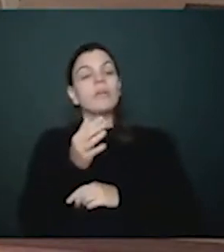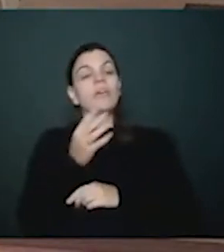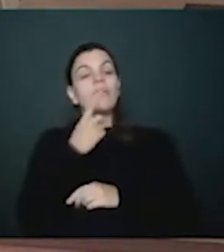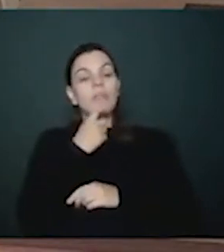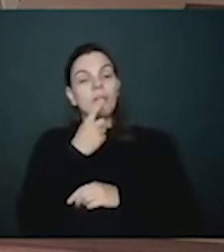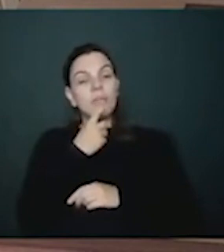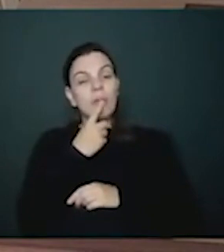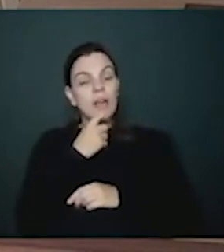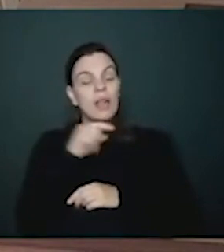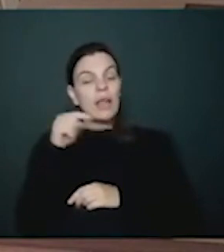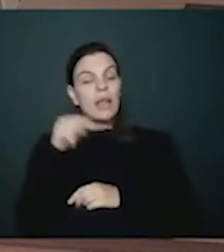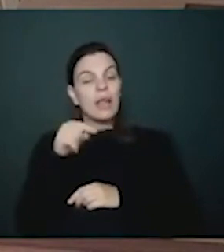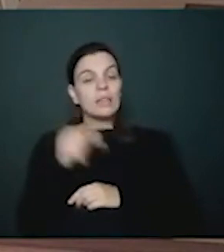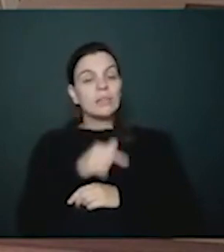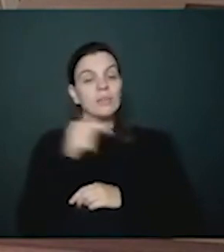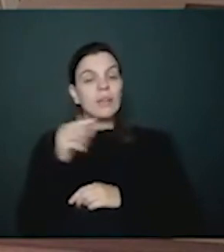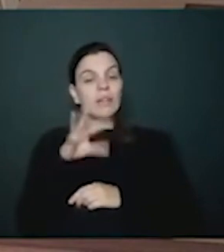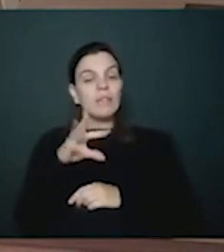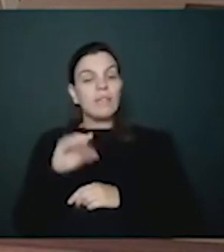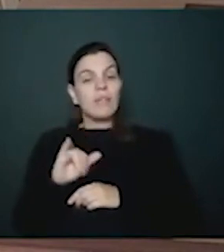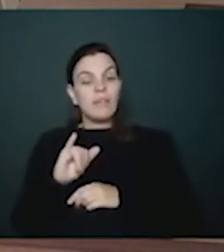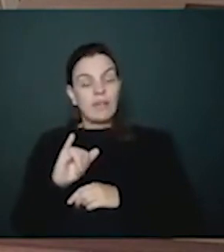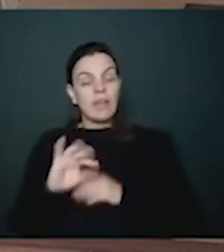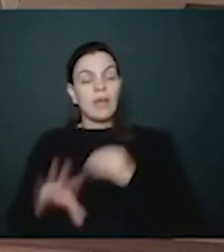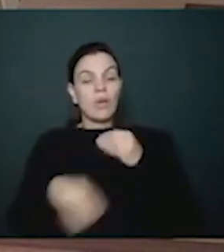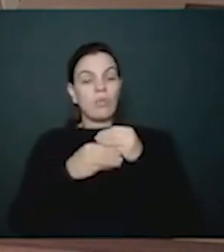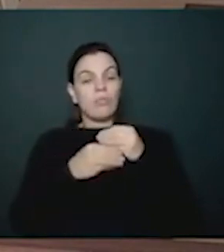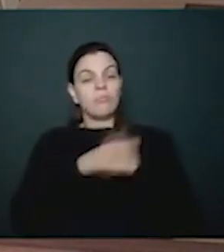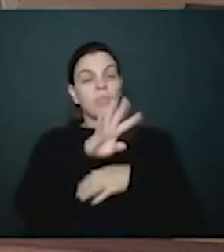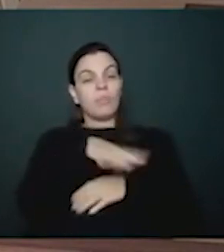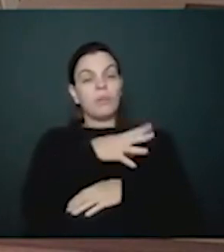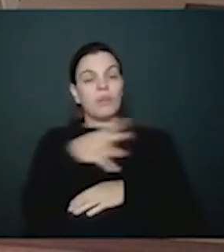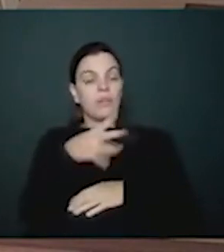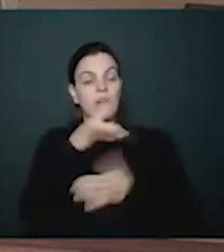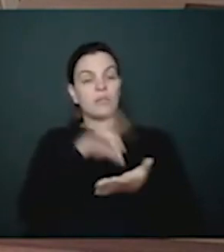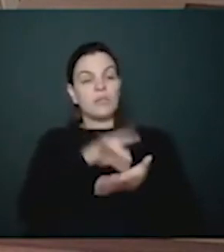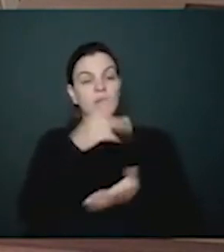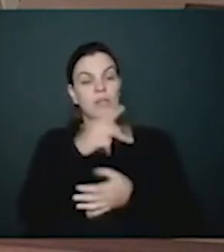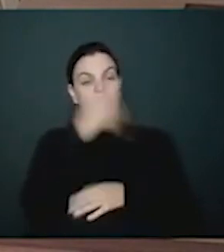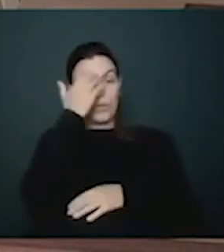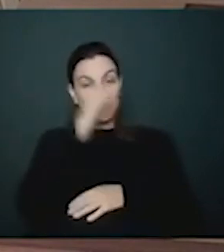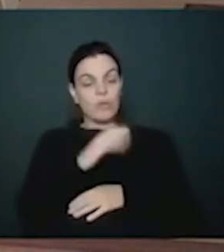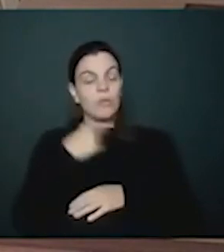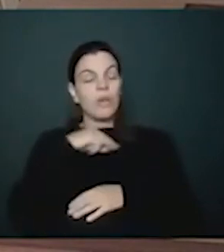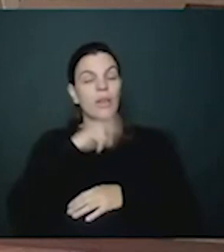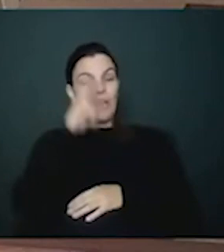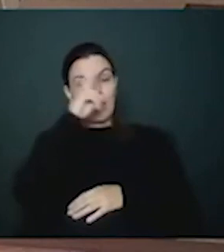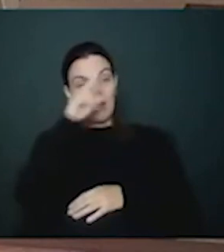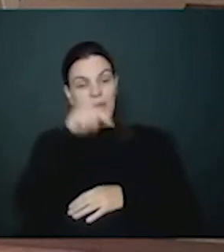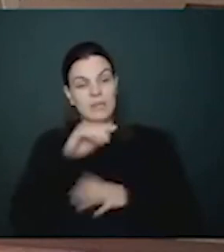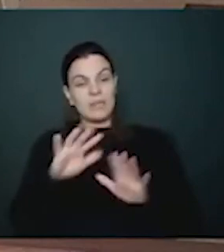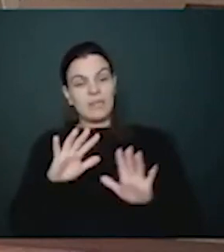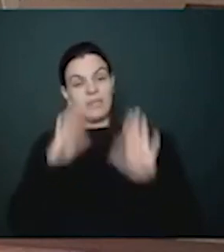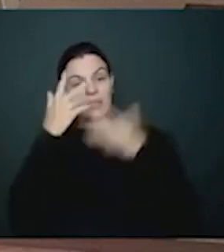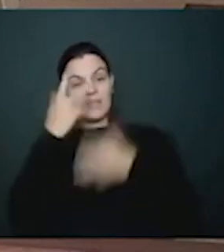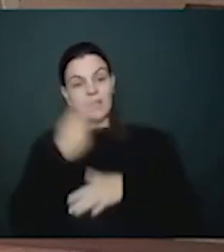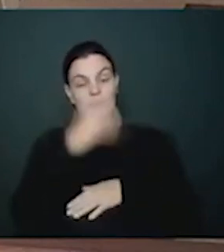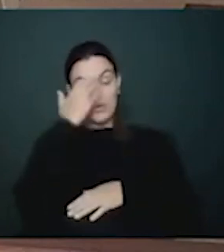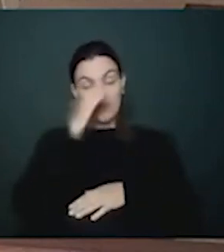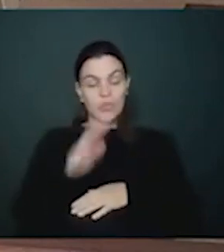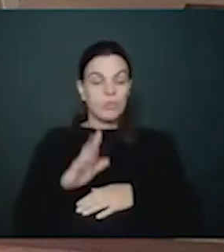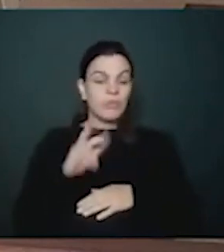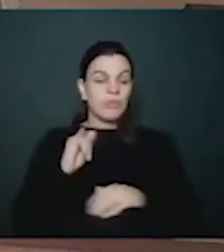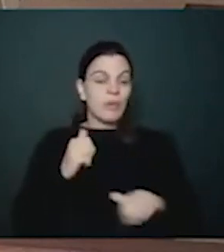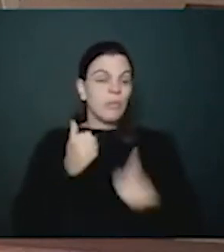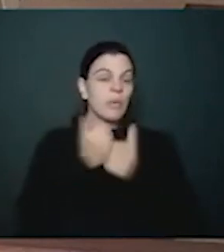ao calendário municipal de Curitiba para que possamos lembrar dessa festa, para que Curitiba possa ser parceira dessa festa e para